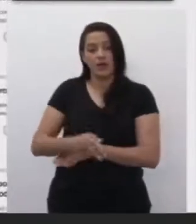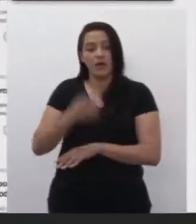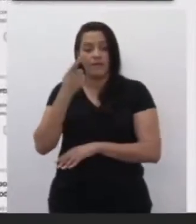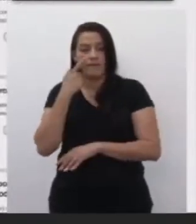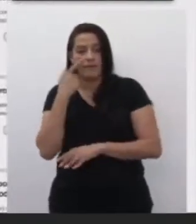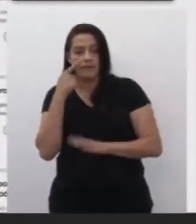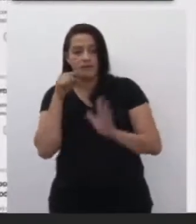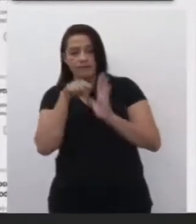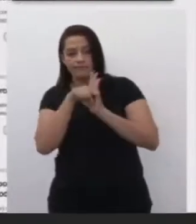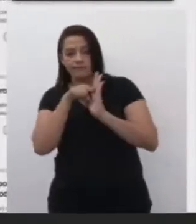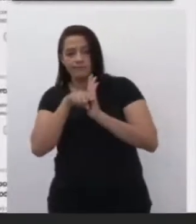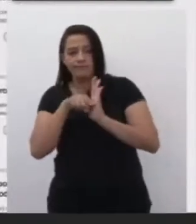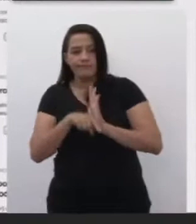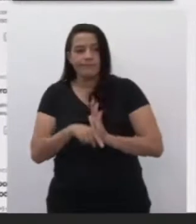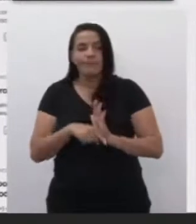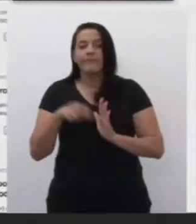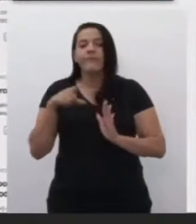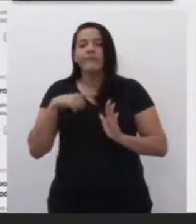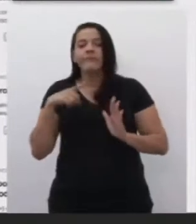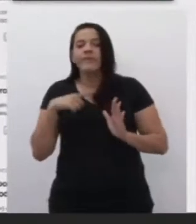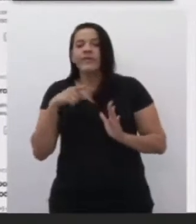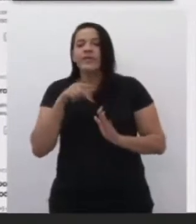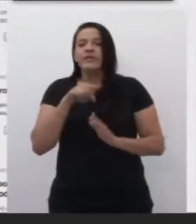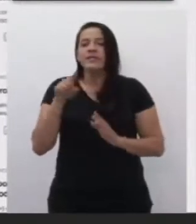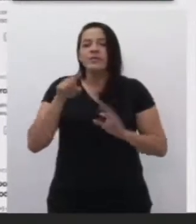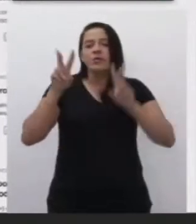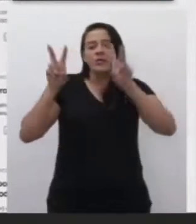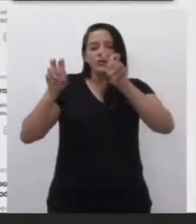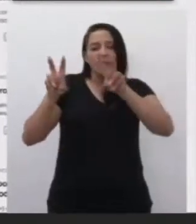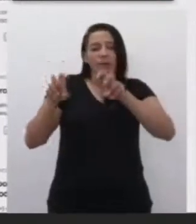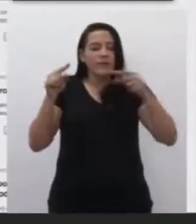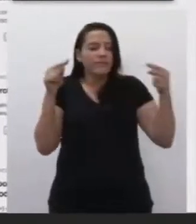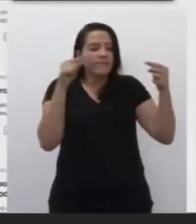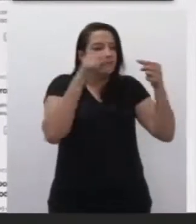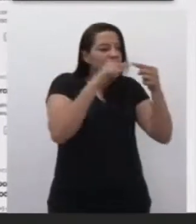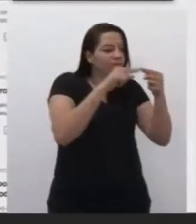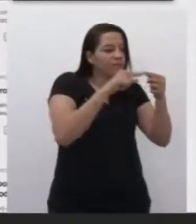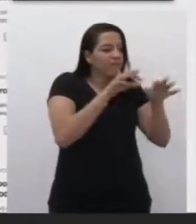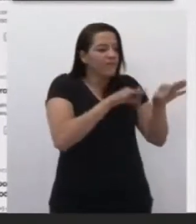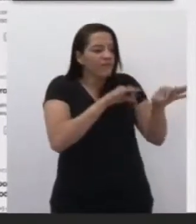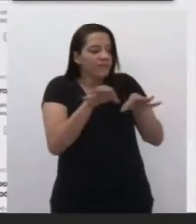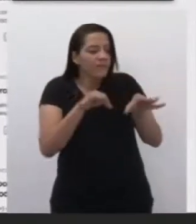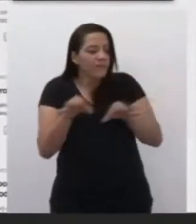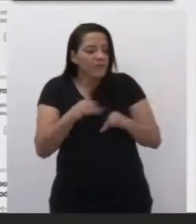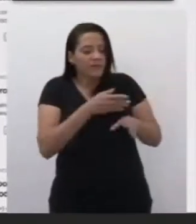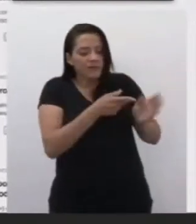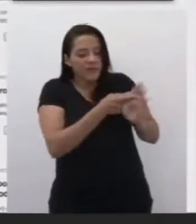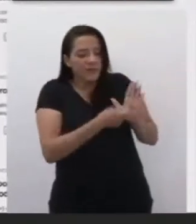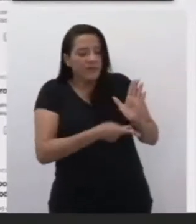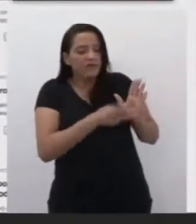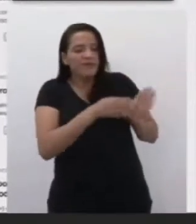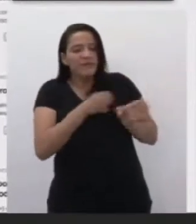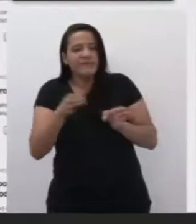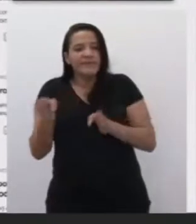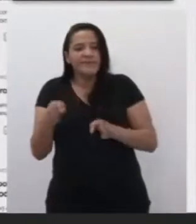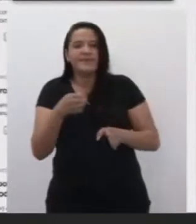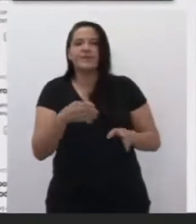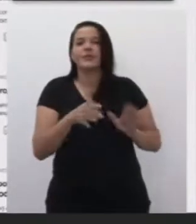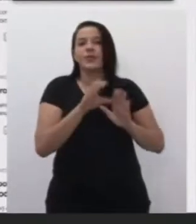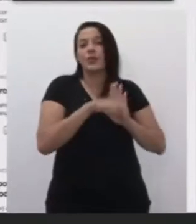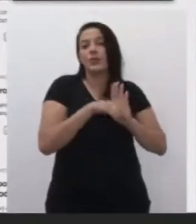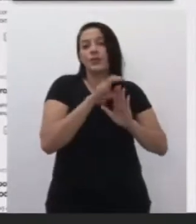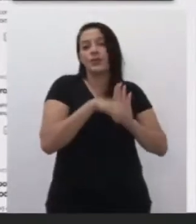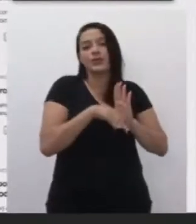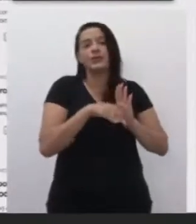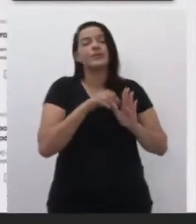ver se os conteúdos atendem ao seu plano daquele ano, né? Acho que a Maia, de novo, vai trazer o plano, não, o currículo escolar